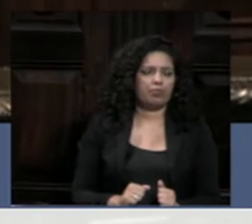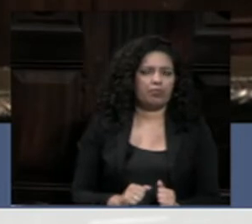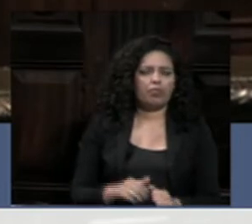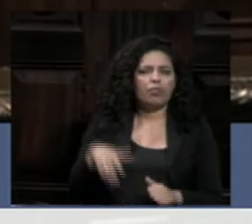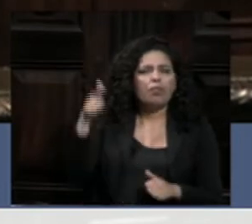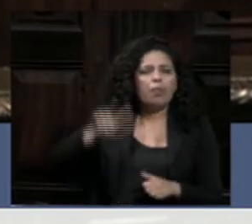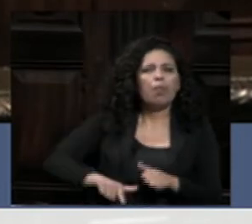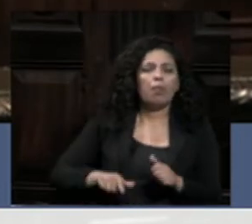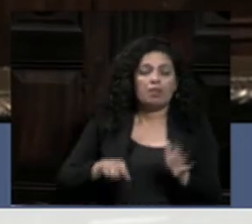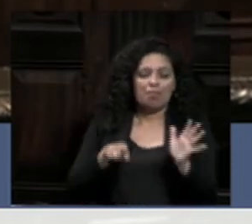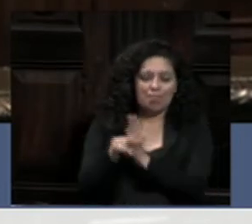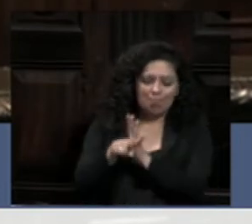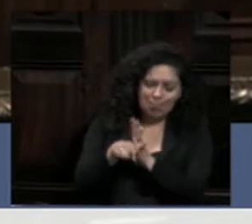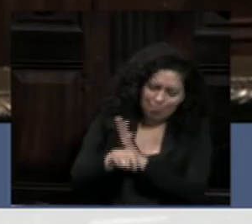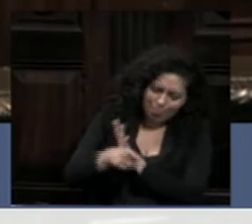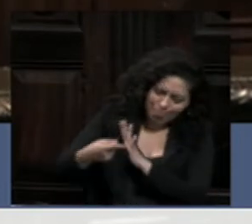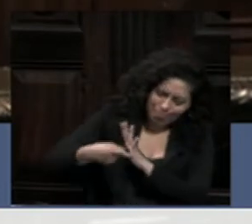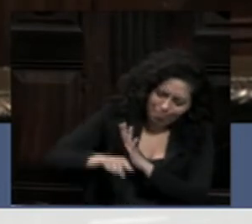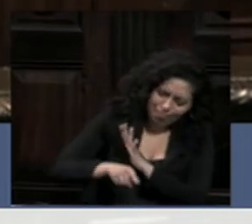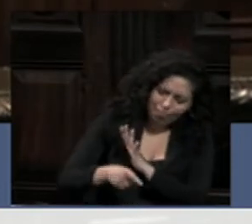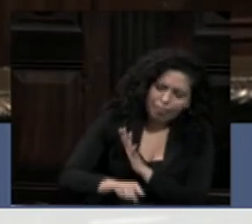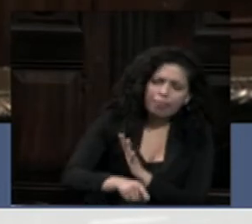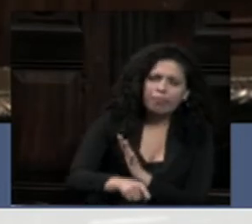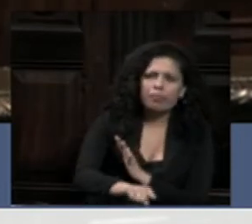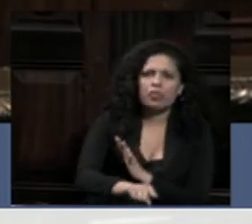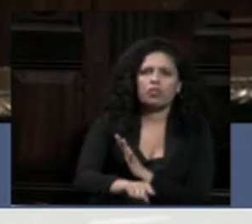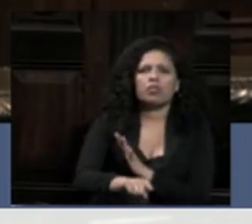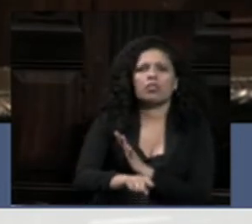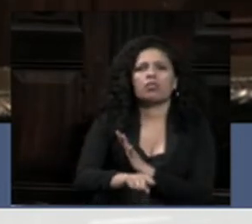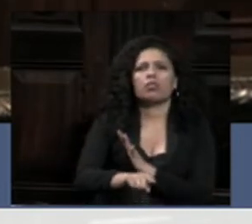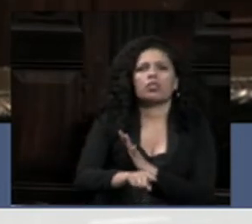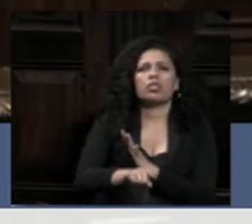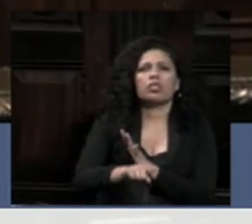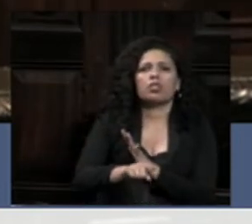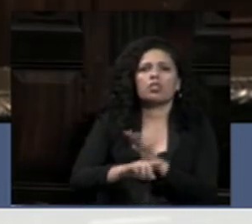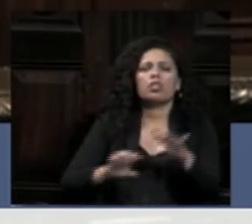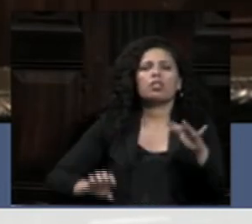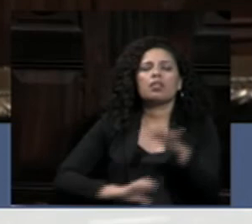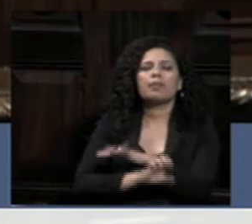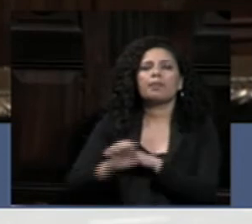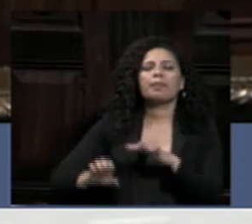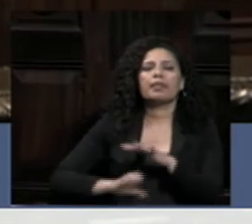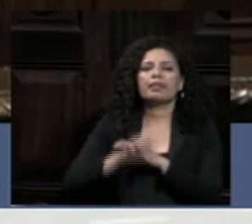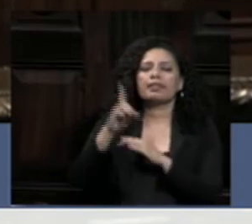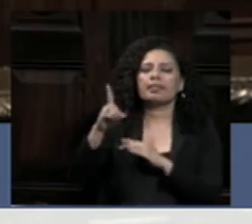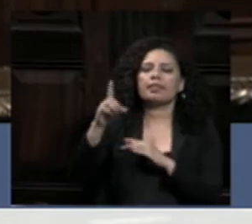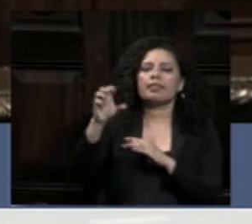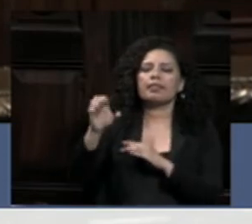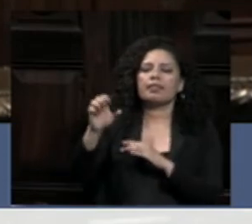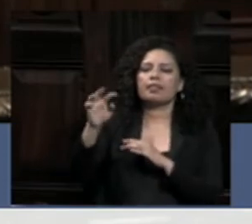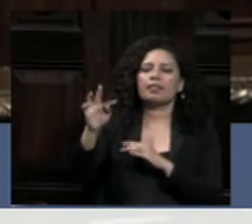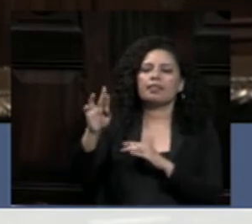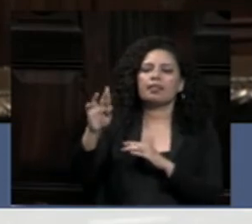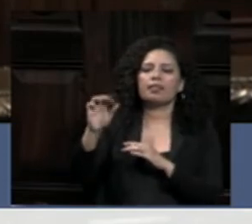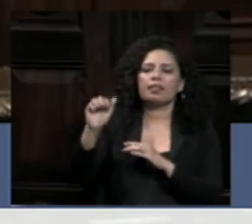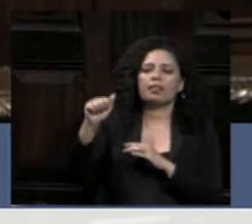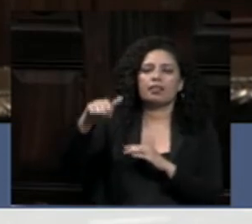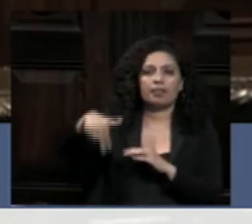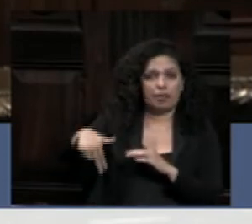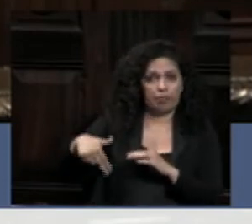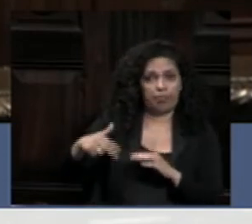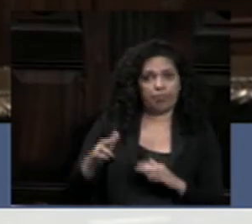rígida do que faz o Detran. Aí o cidadão